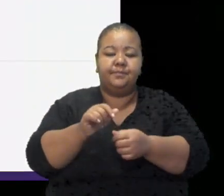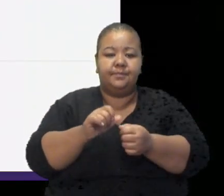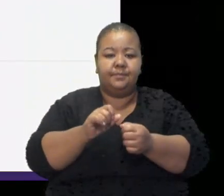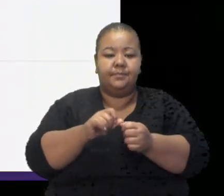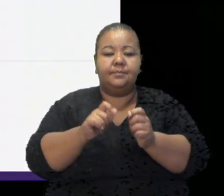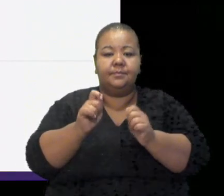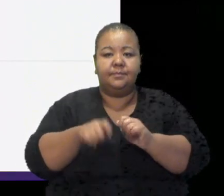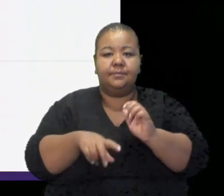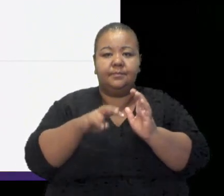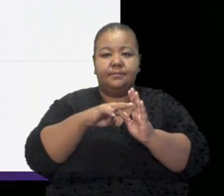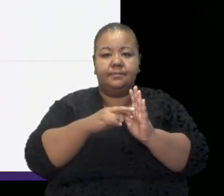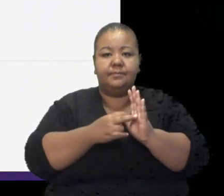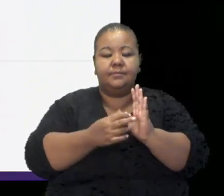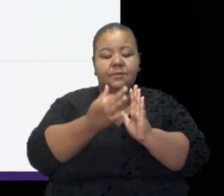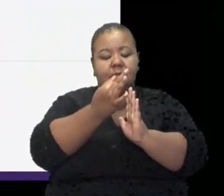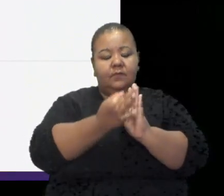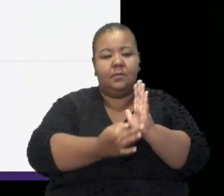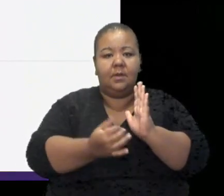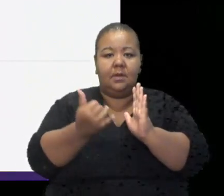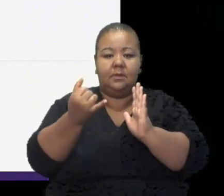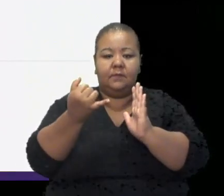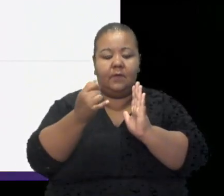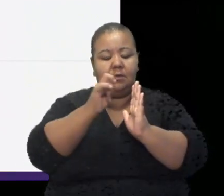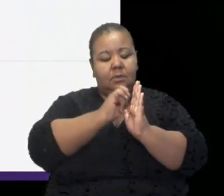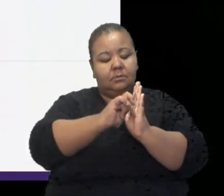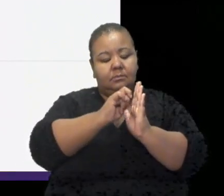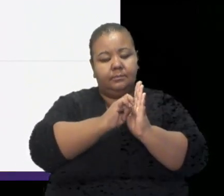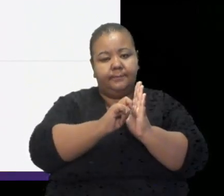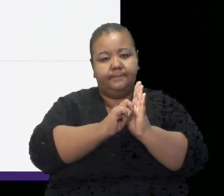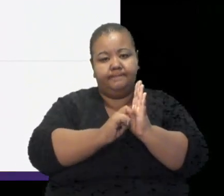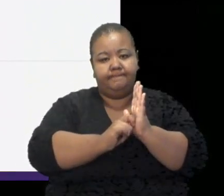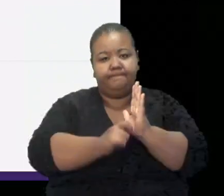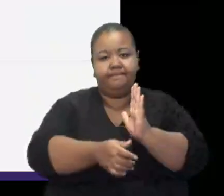serem preenchidos dentro do processo.